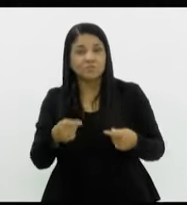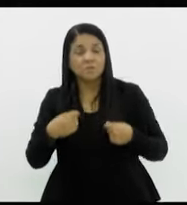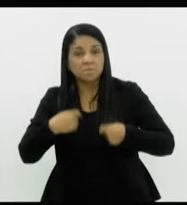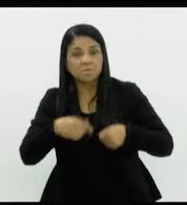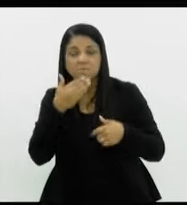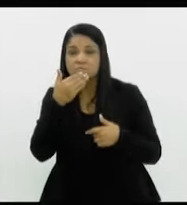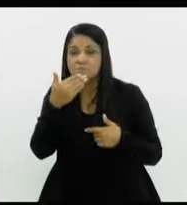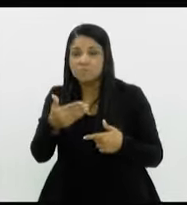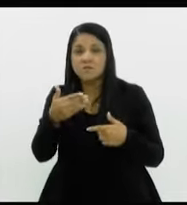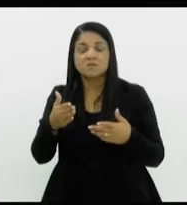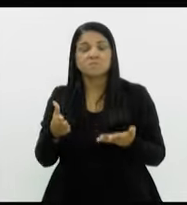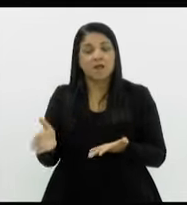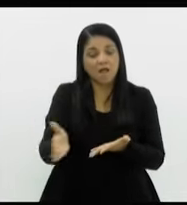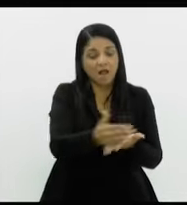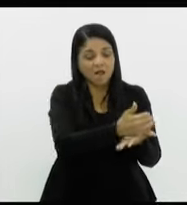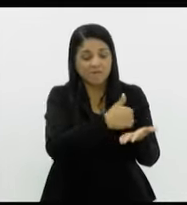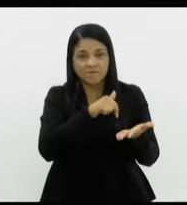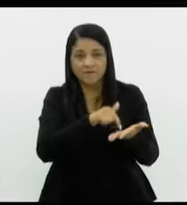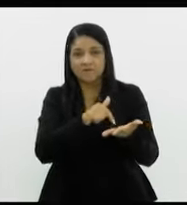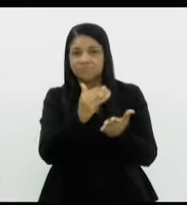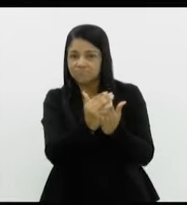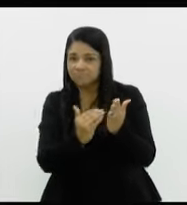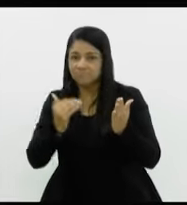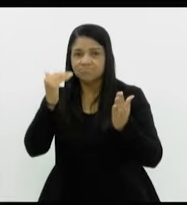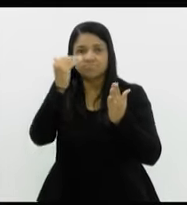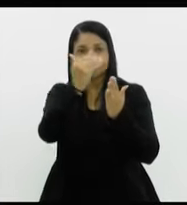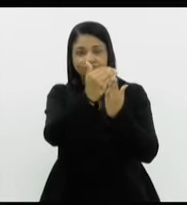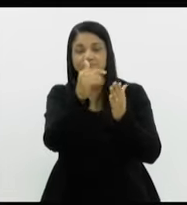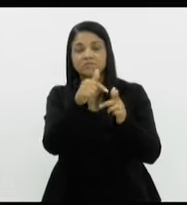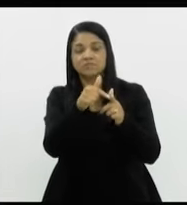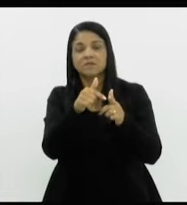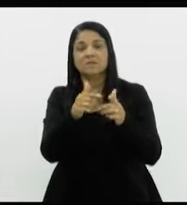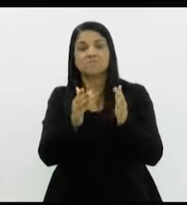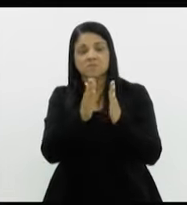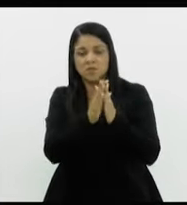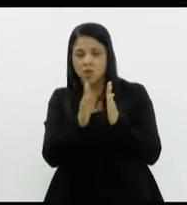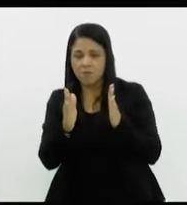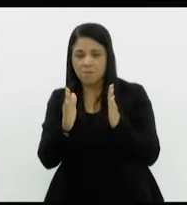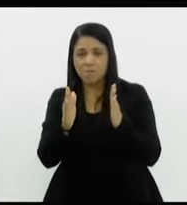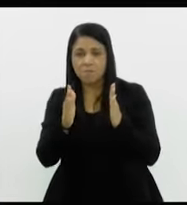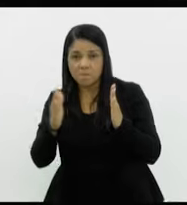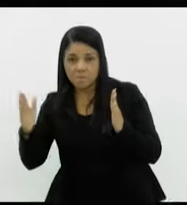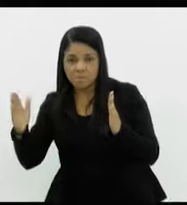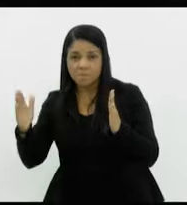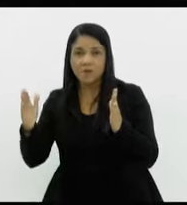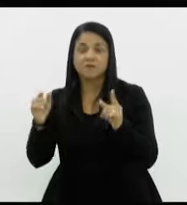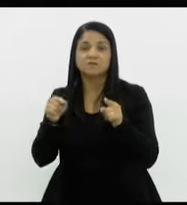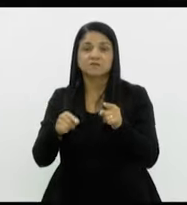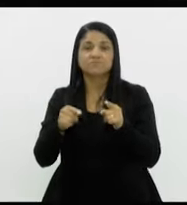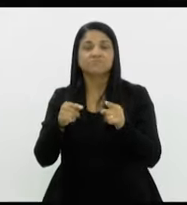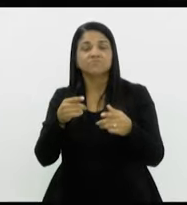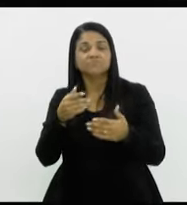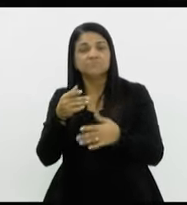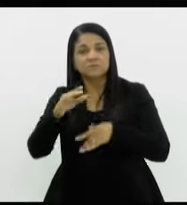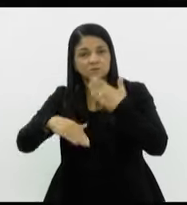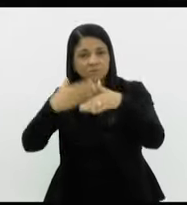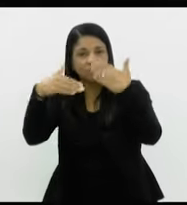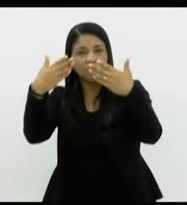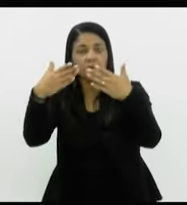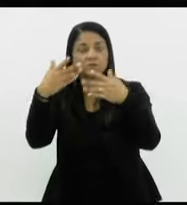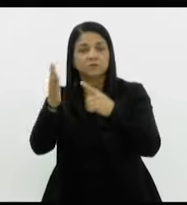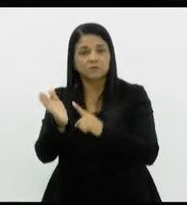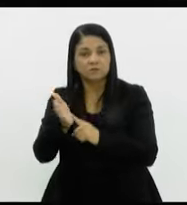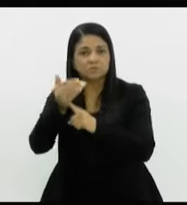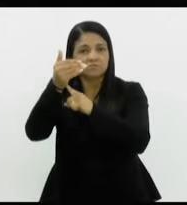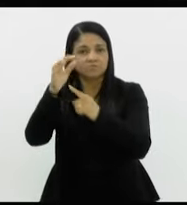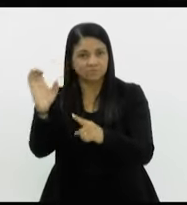alavanquem a arrecadação e que leguem, em médio e longo prazo, outras saídas ligadas ao desenvolvimento científico e tecnológico